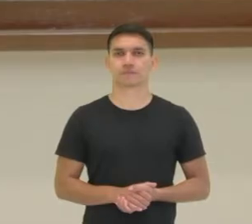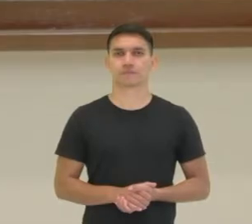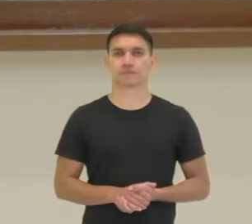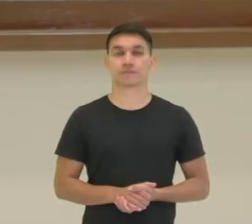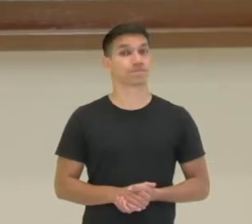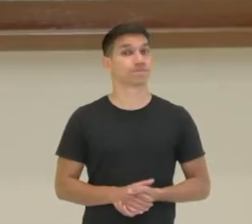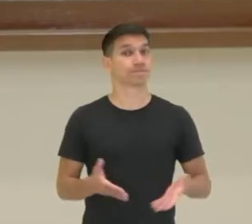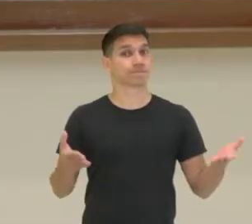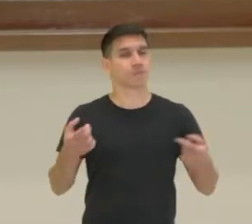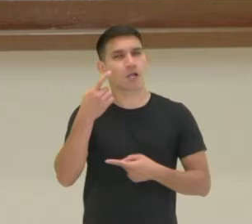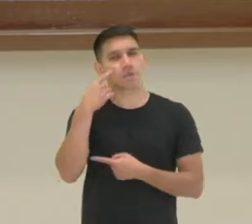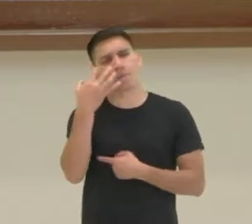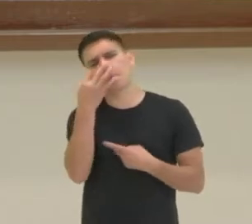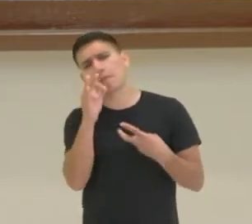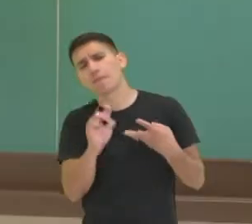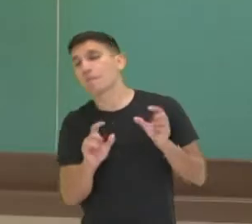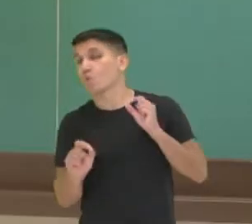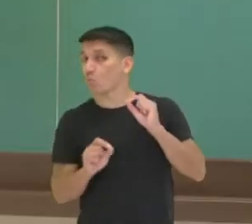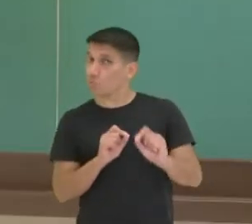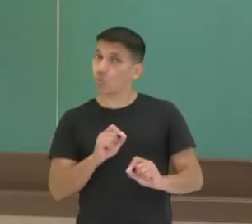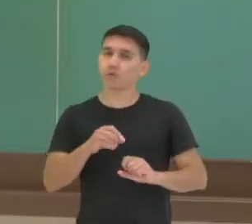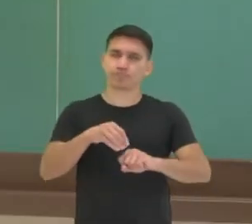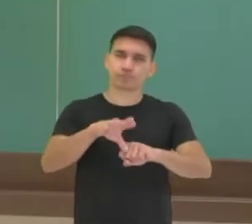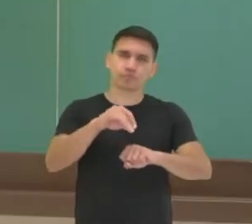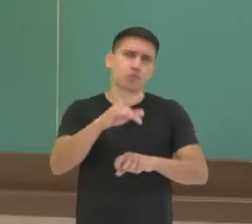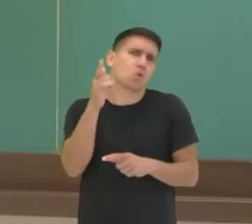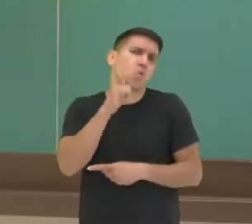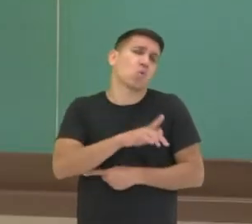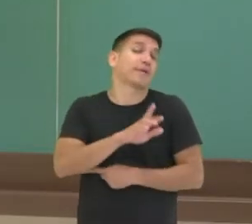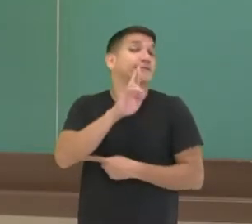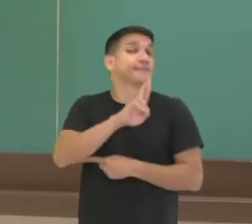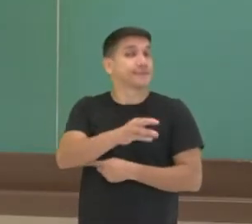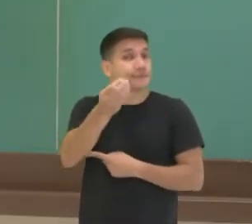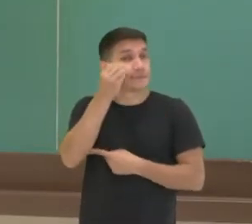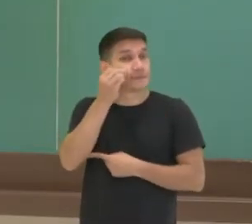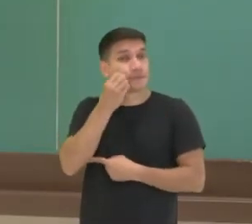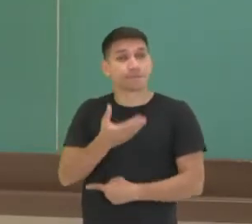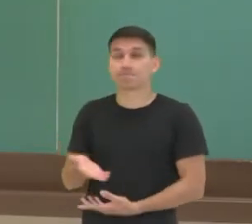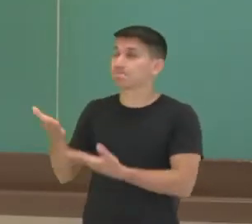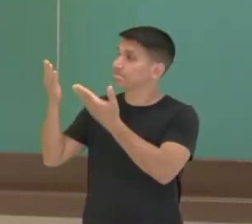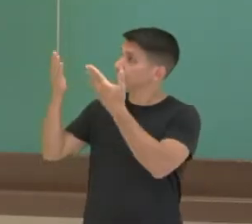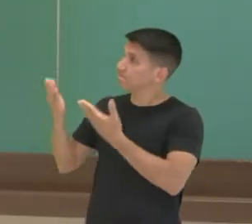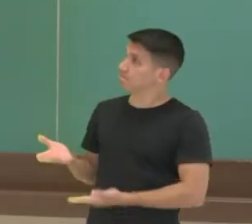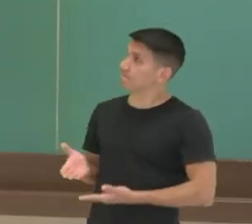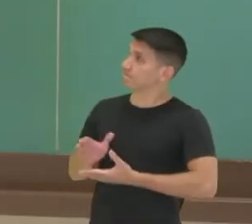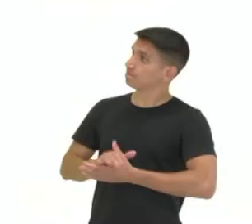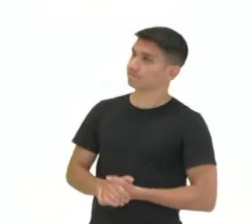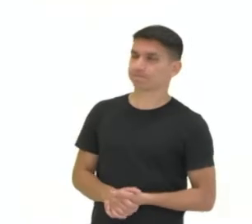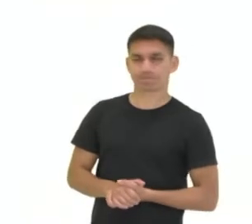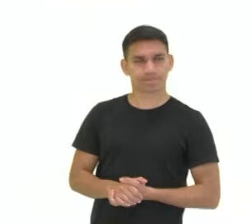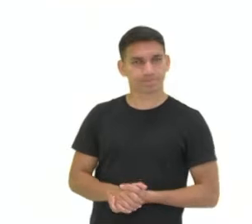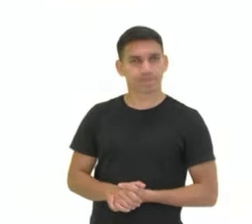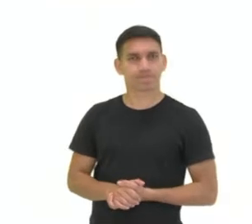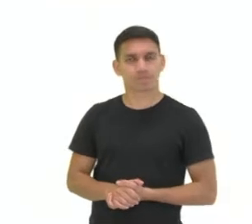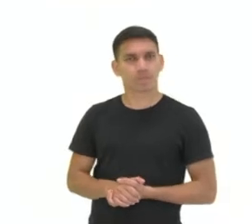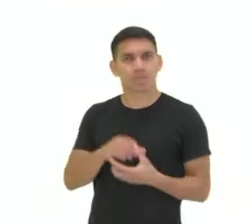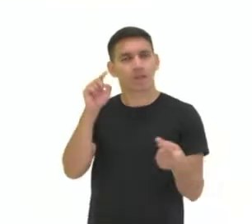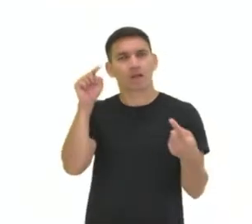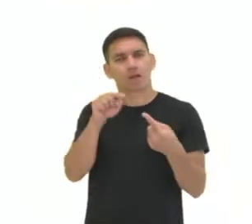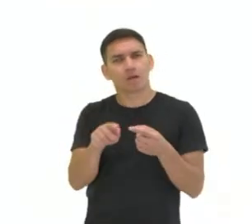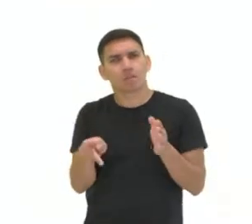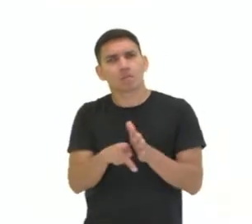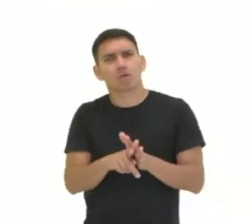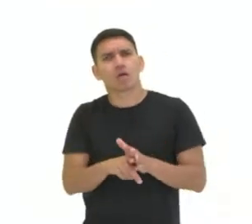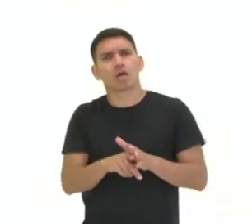Então vamos verificar aqui, pessoal, uma possibilidade aqui da gente tentar acertar essa questão consiste em afirmar, né, que a função do